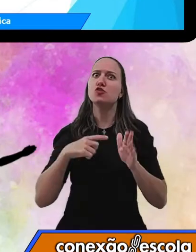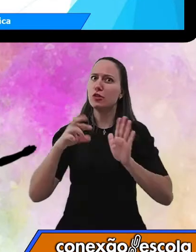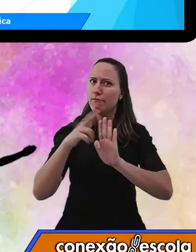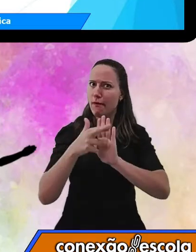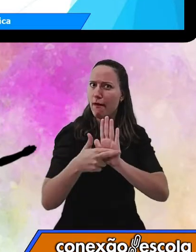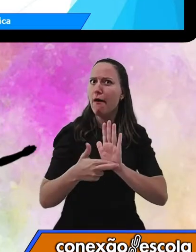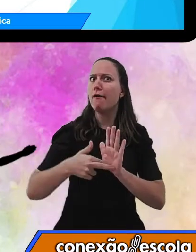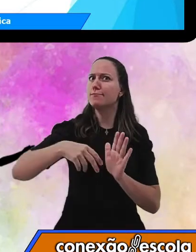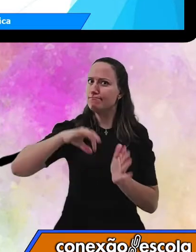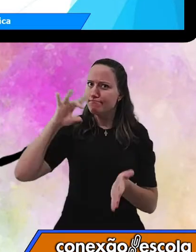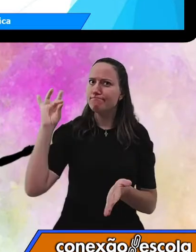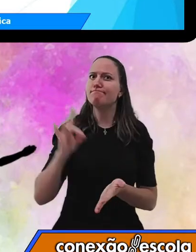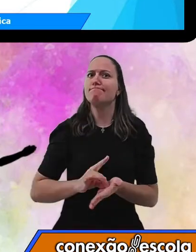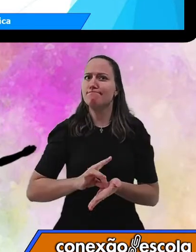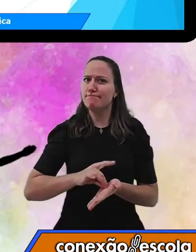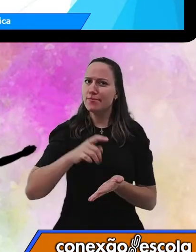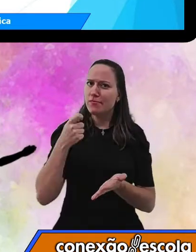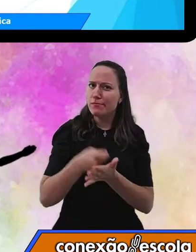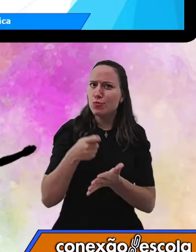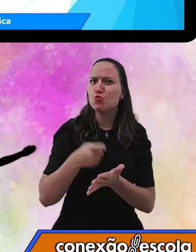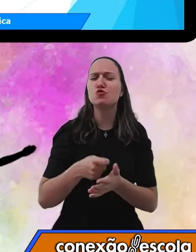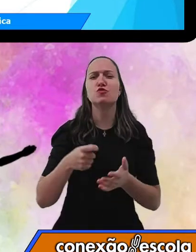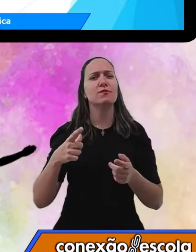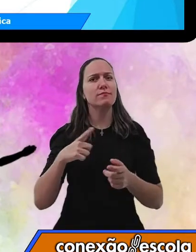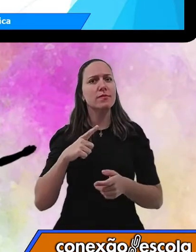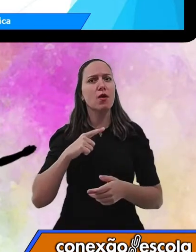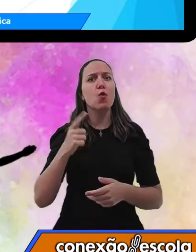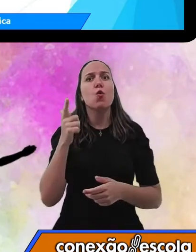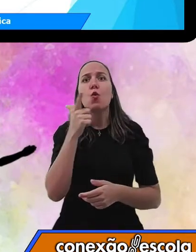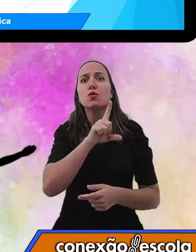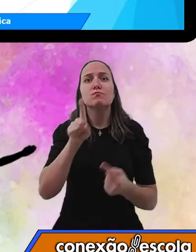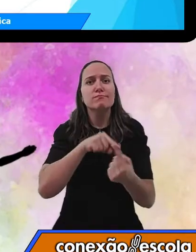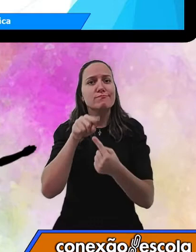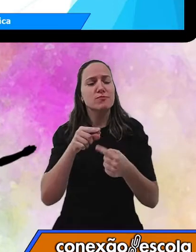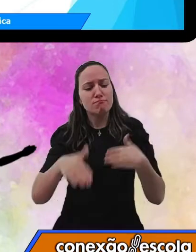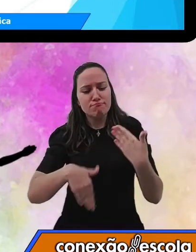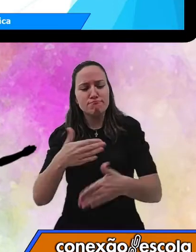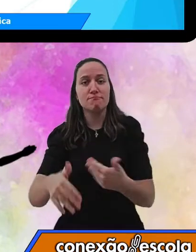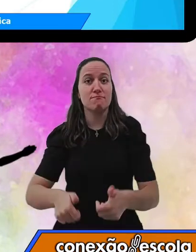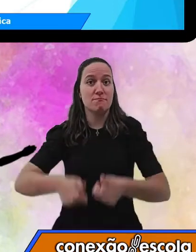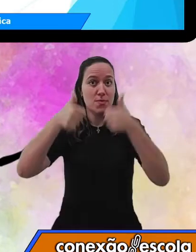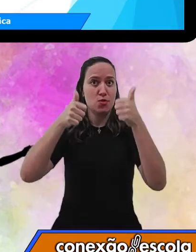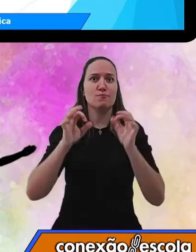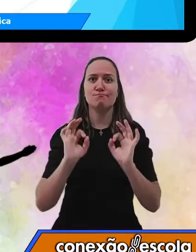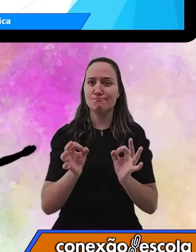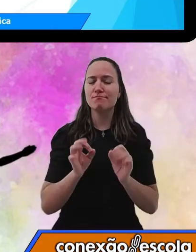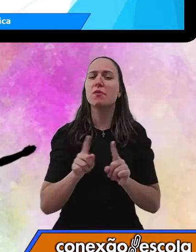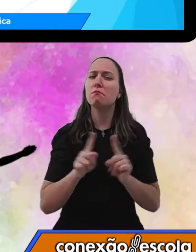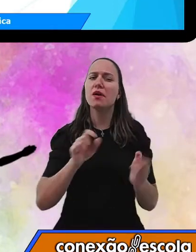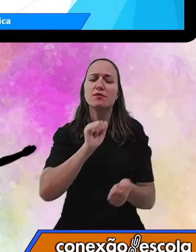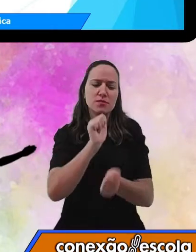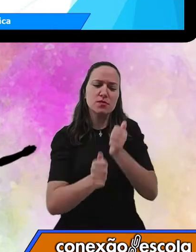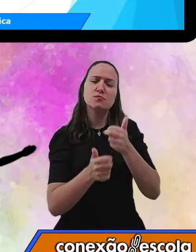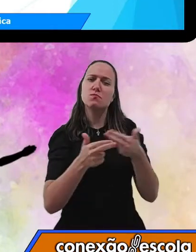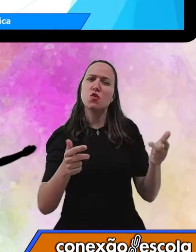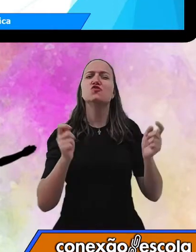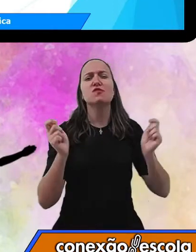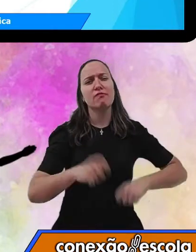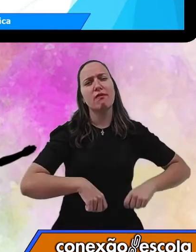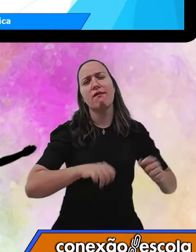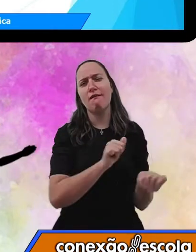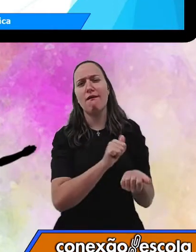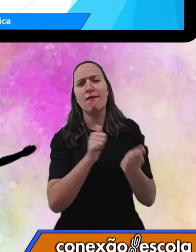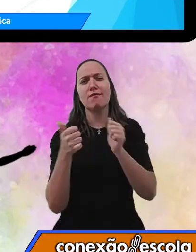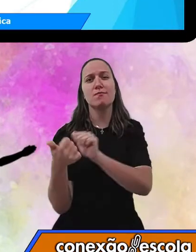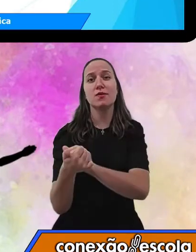regras rígidas que busca a performance? Pois é, mas o esporte pode ser recriado, flexibilizando